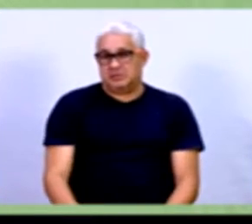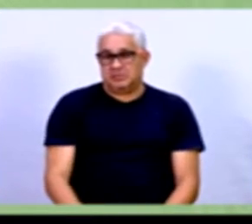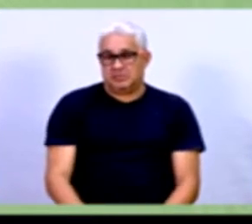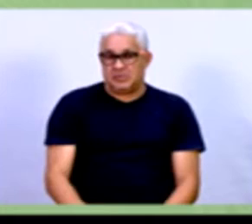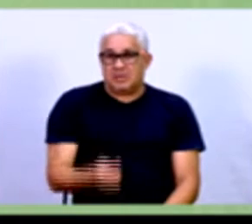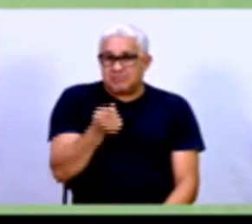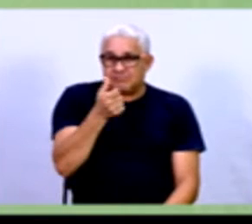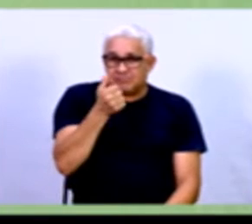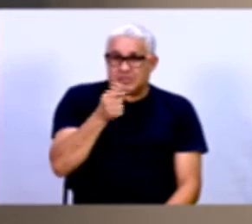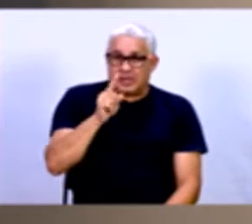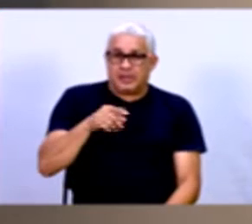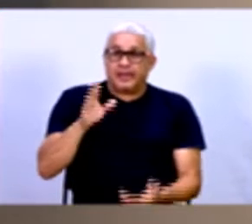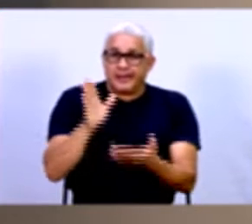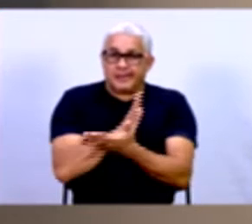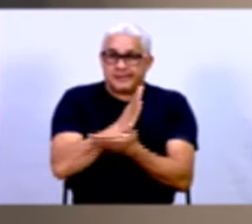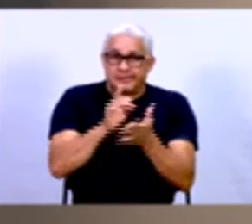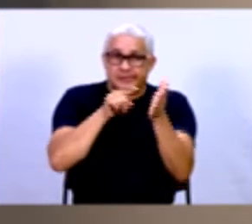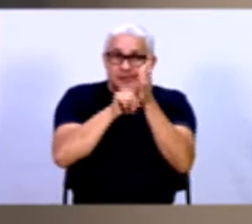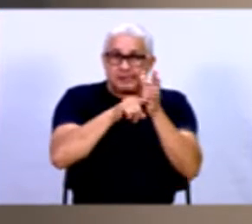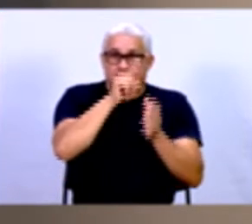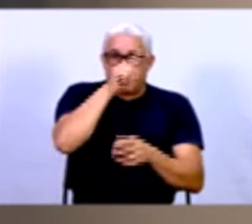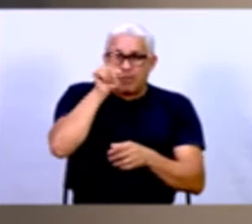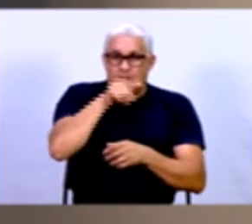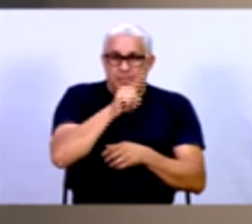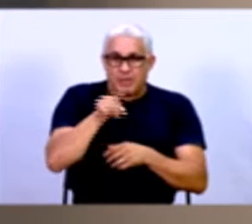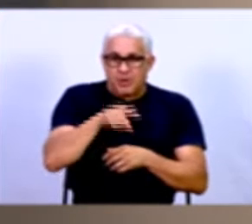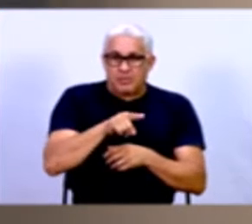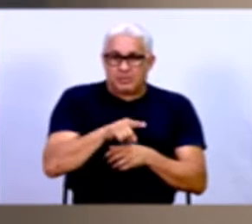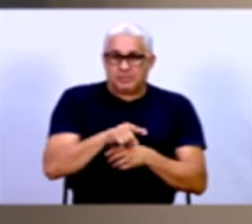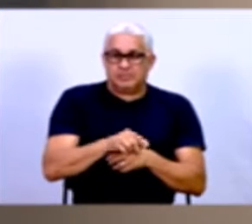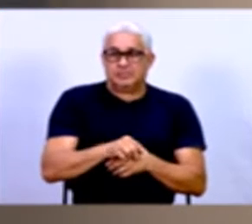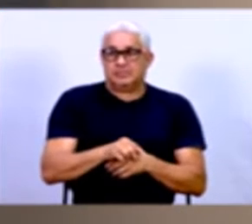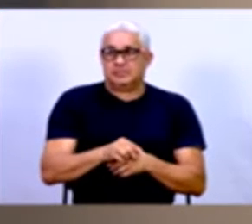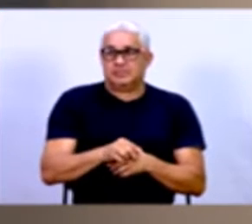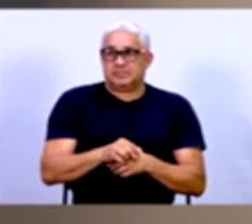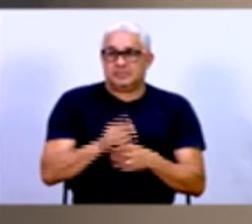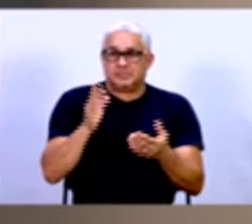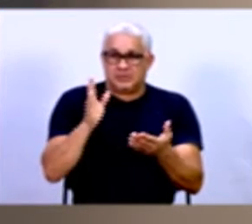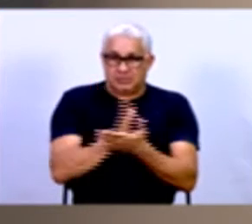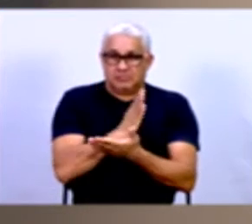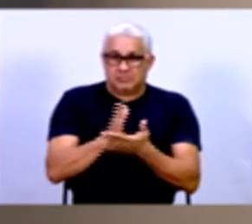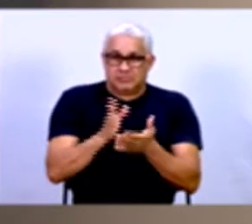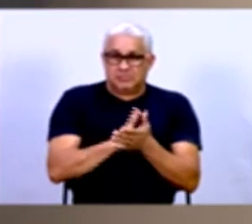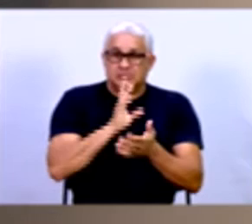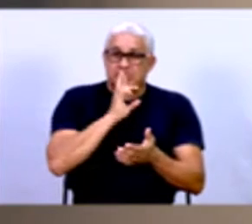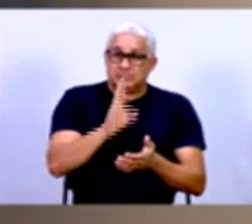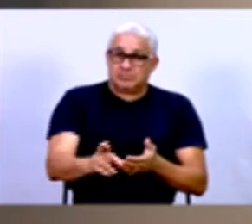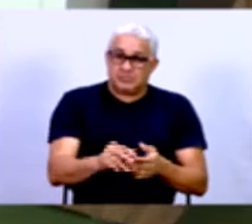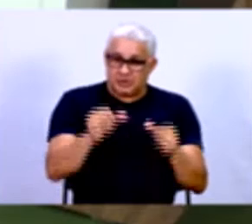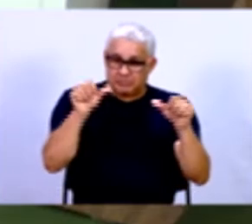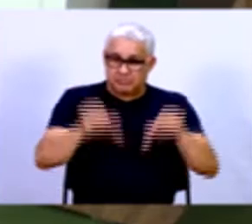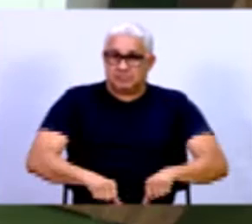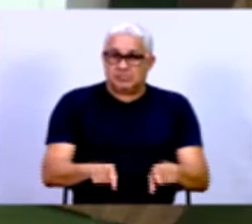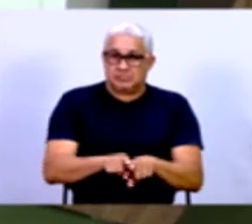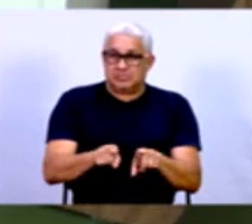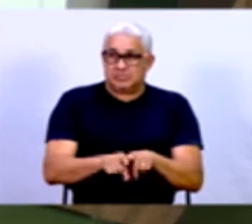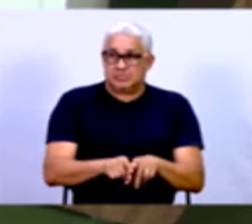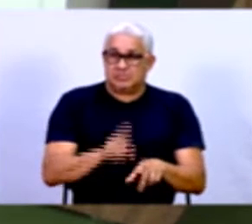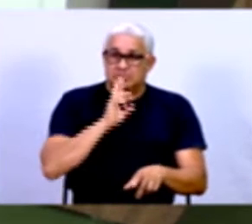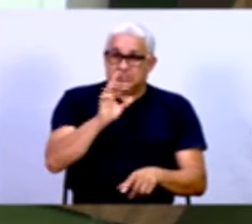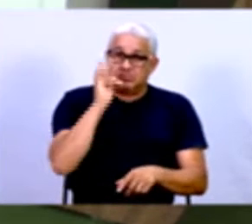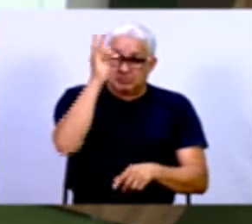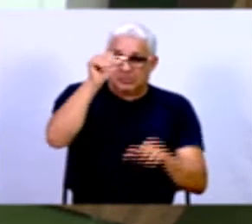é anular os questionários que houveram respostas incorretas para não influenciar errado lá a nossa resposta,